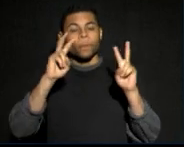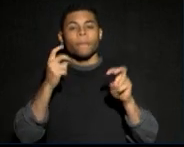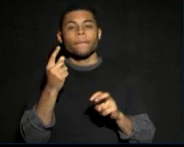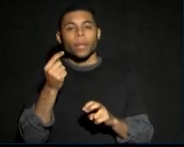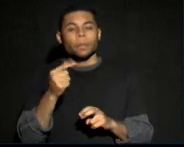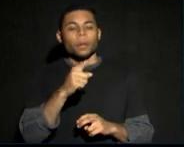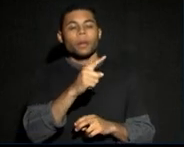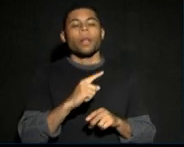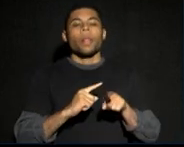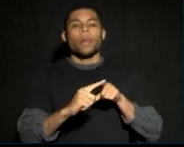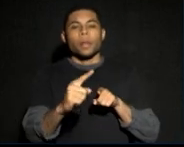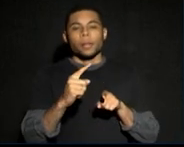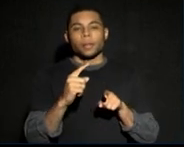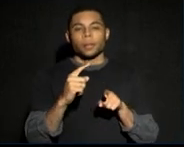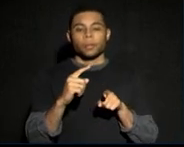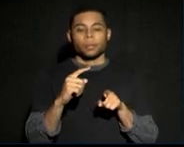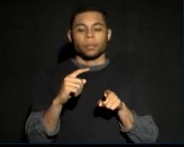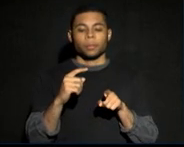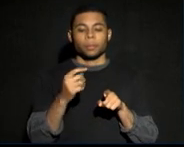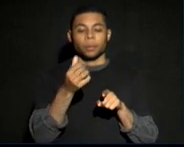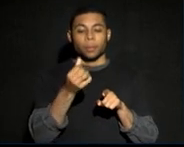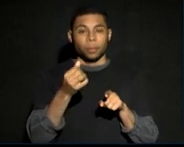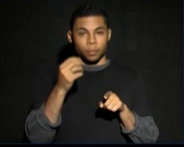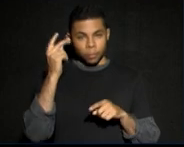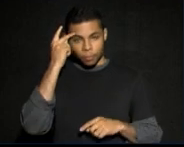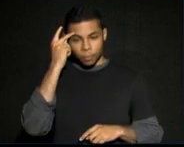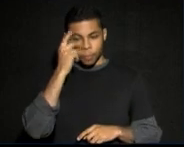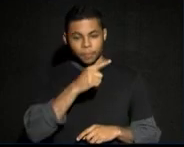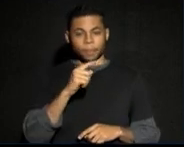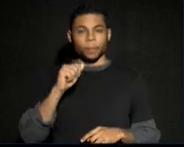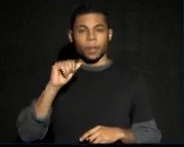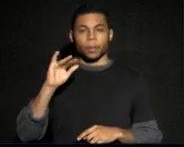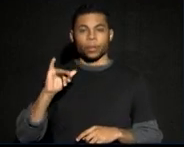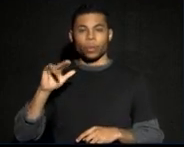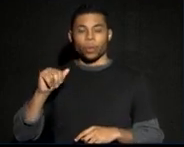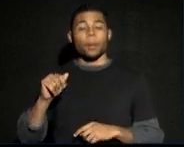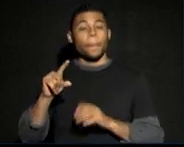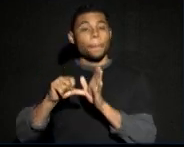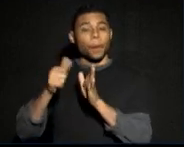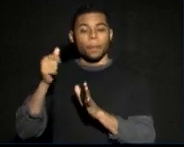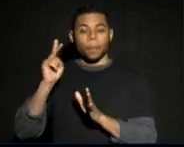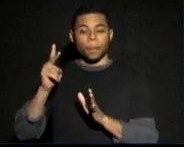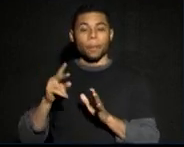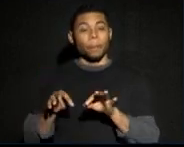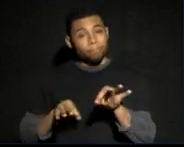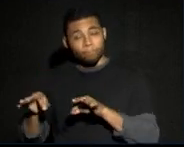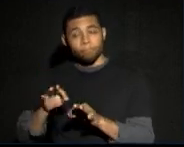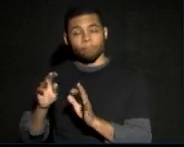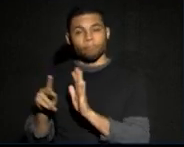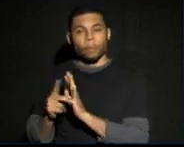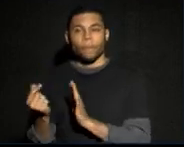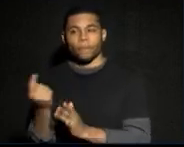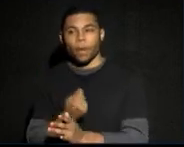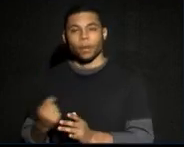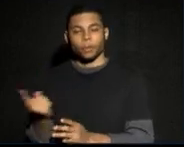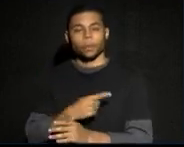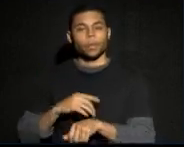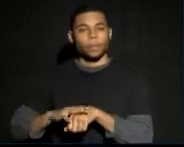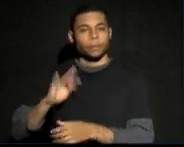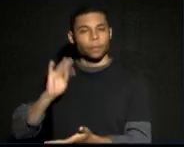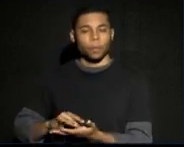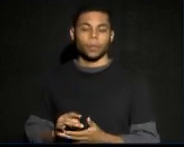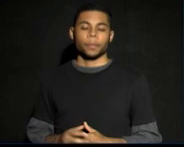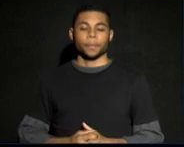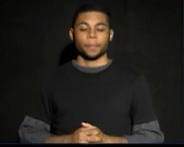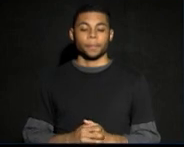com financiamento do metrô da linha 6 aqui em São Paulo vende pela questionam e que é um primeiro próprio que faz nesse de verdade a escala que a gente faz no